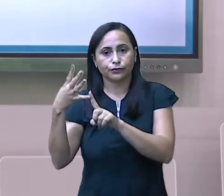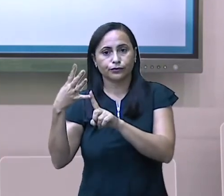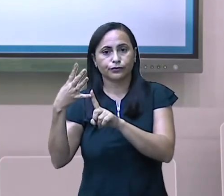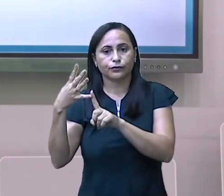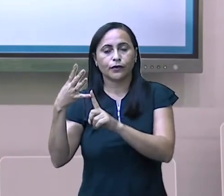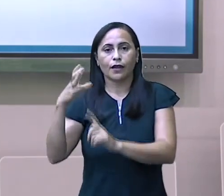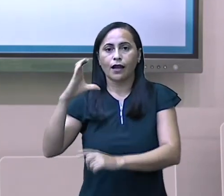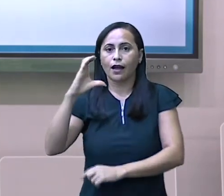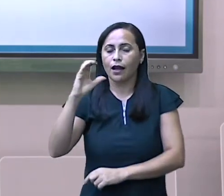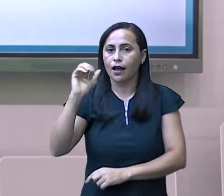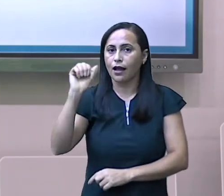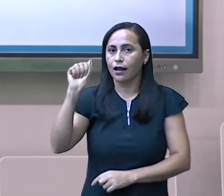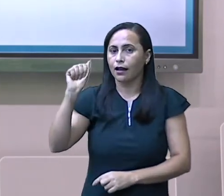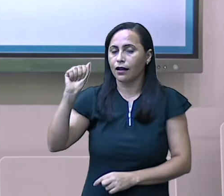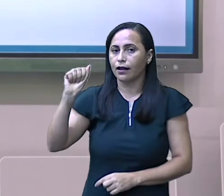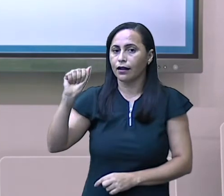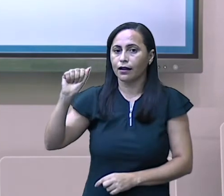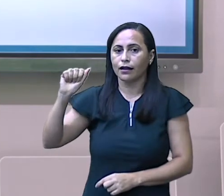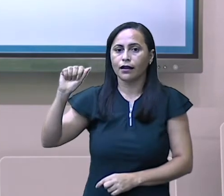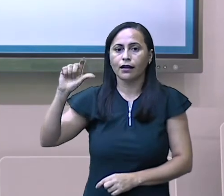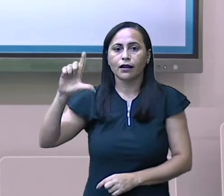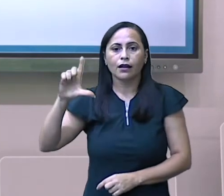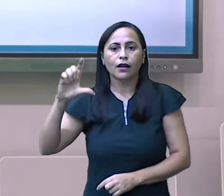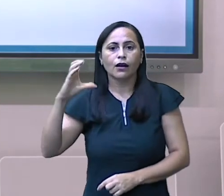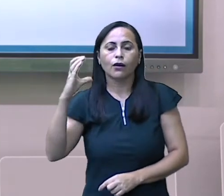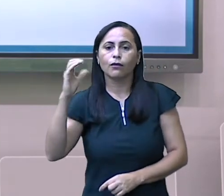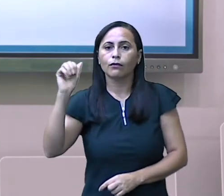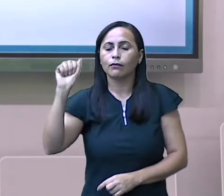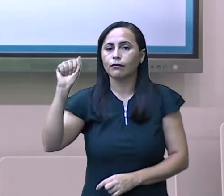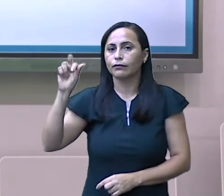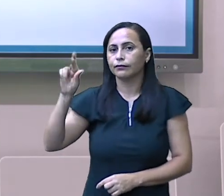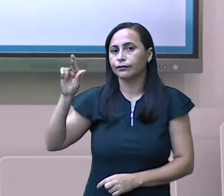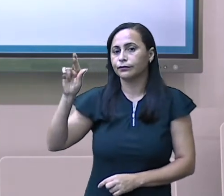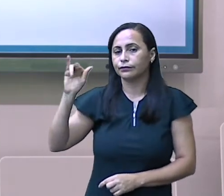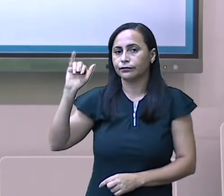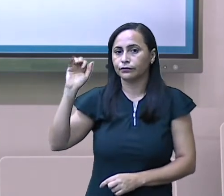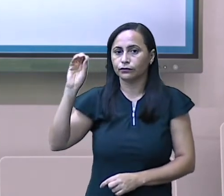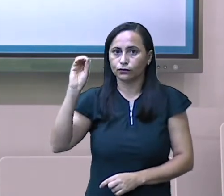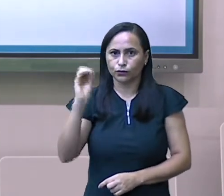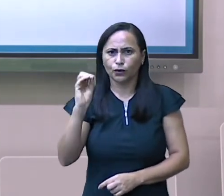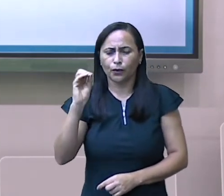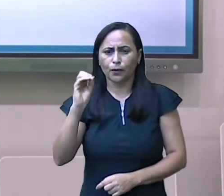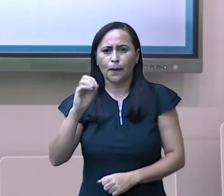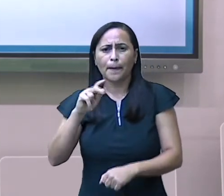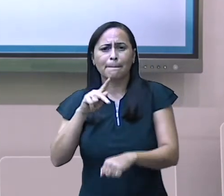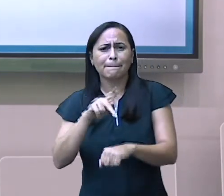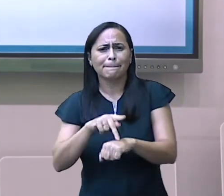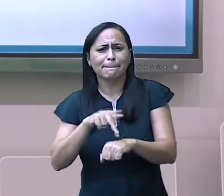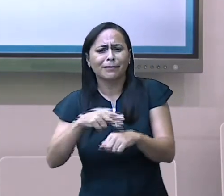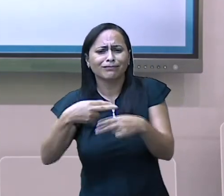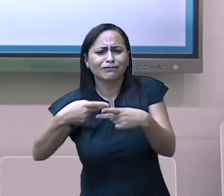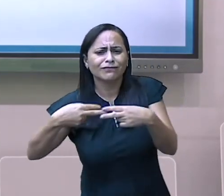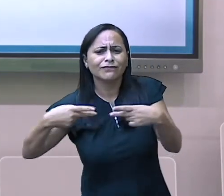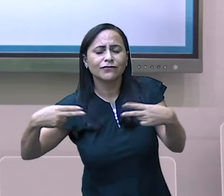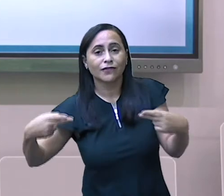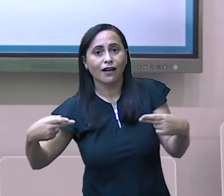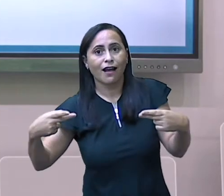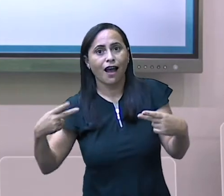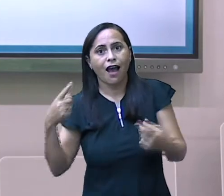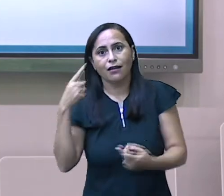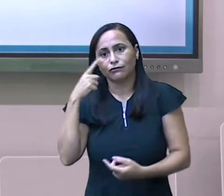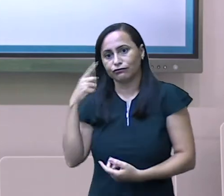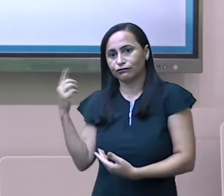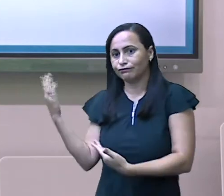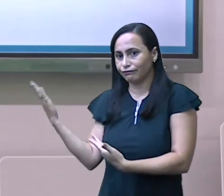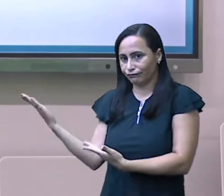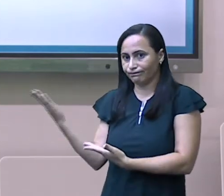solo calcário, que é o solo que tem muitas pedras. Observe a palavra